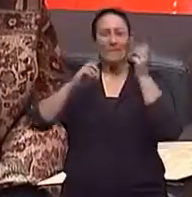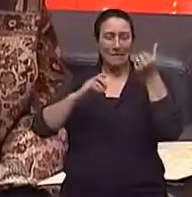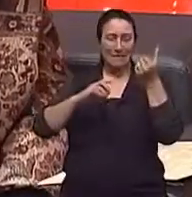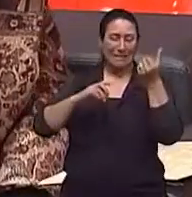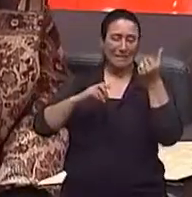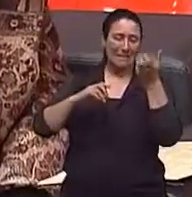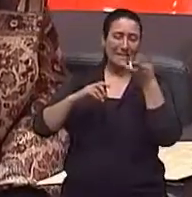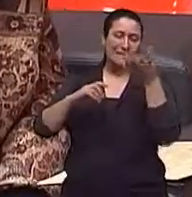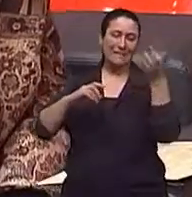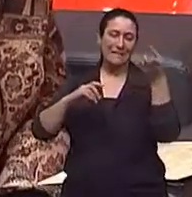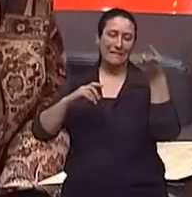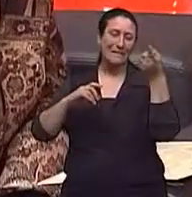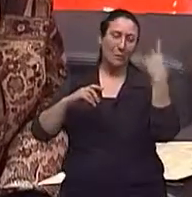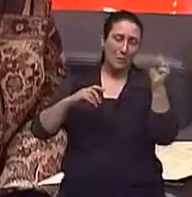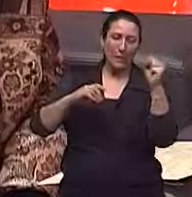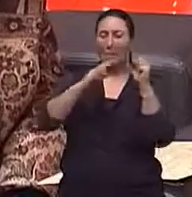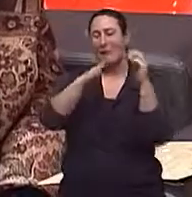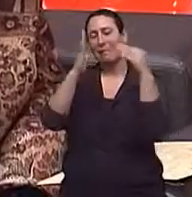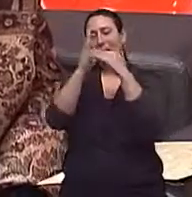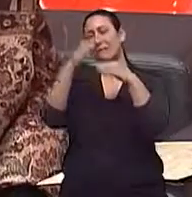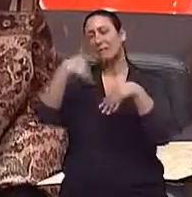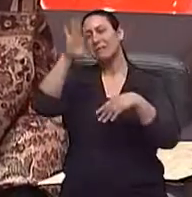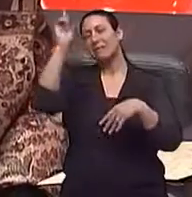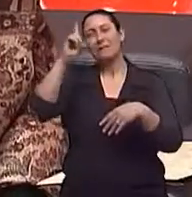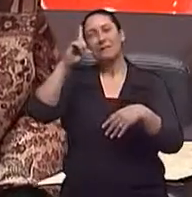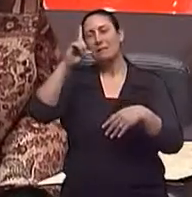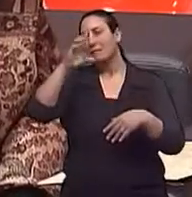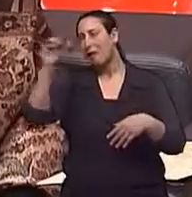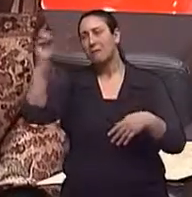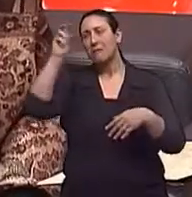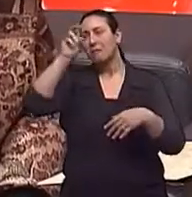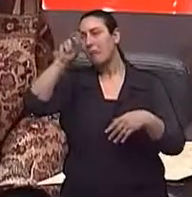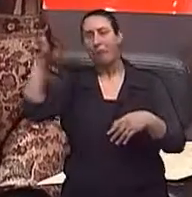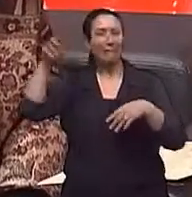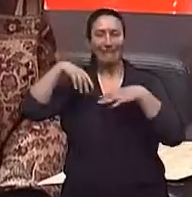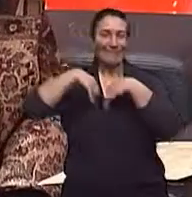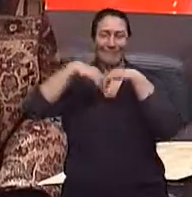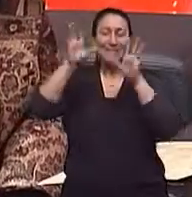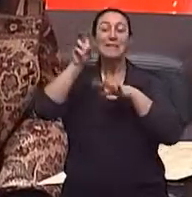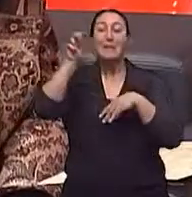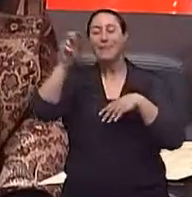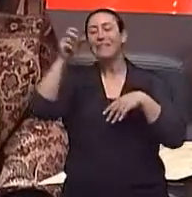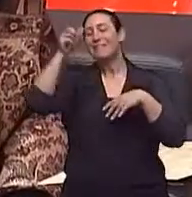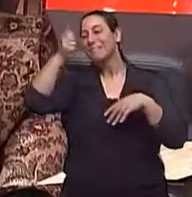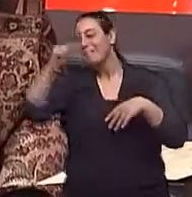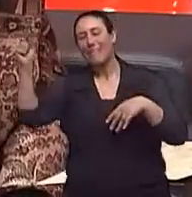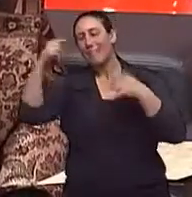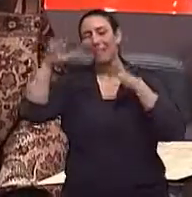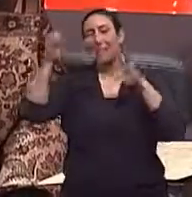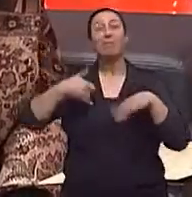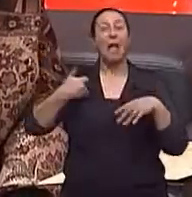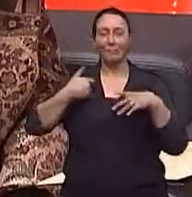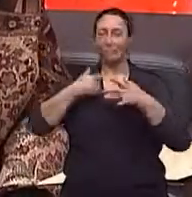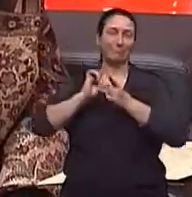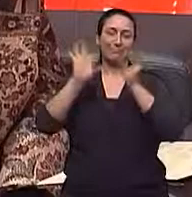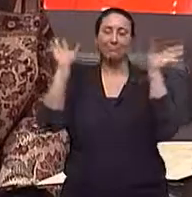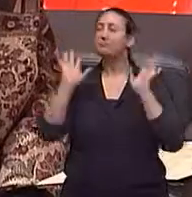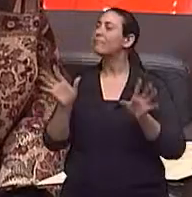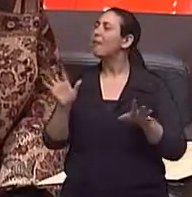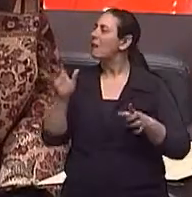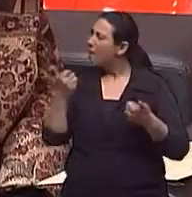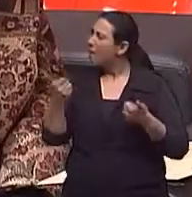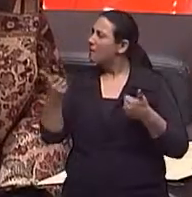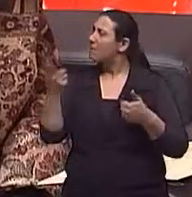puderem ascender aí Se tiver em ciência e vão receber vão ser acolhida servidas eu tenho que a gente sabe que está vivendo muito mais a gente